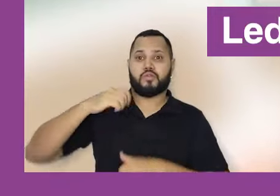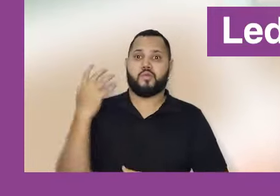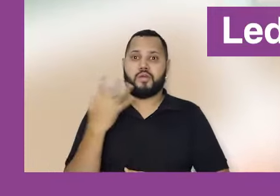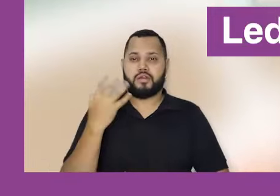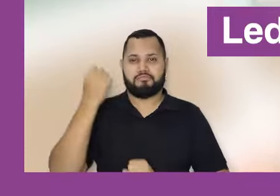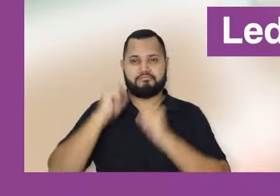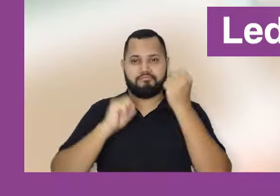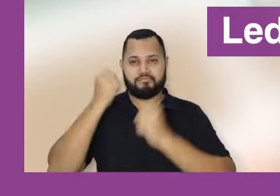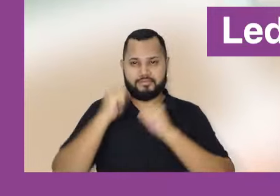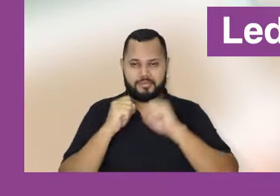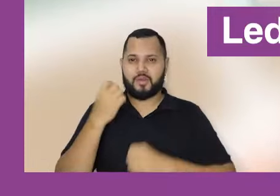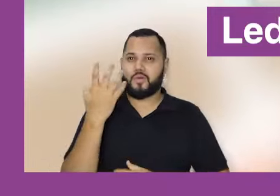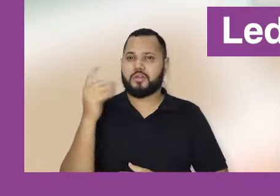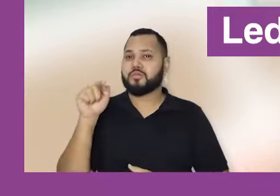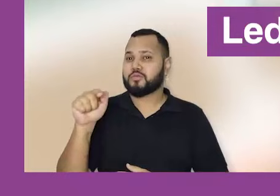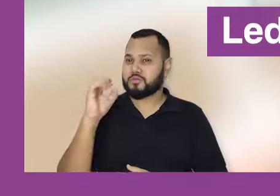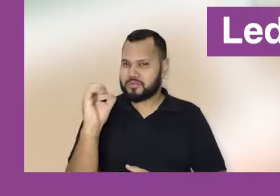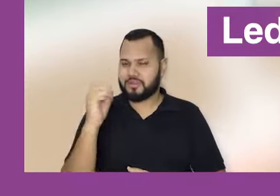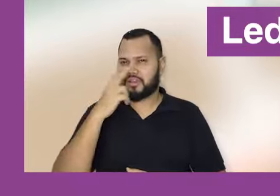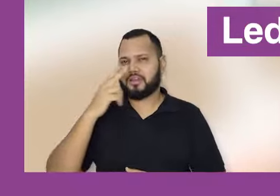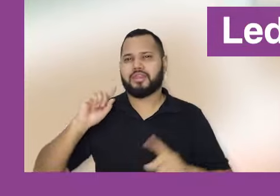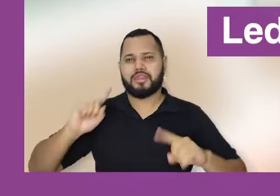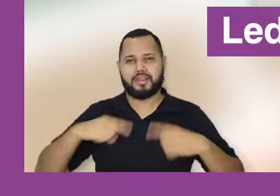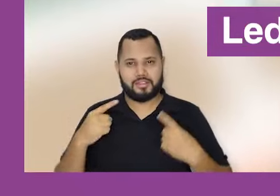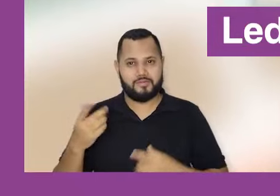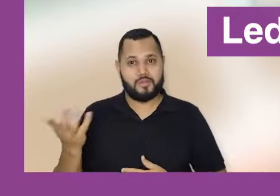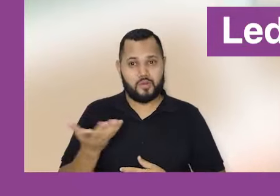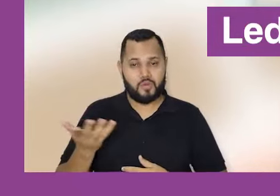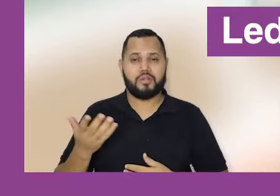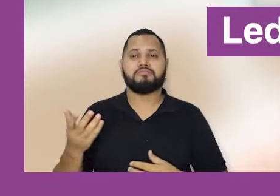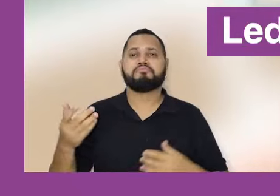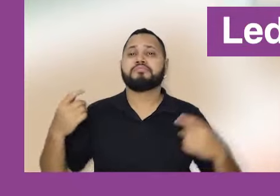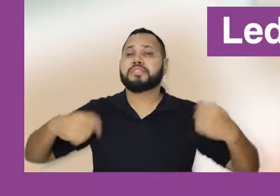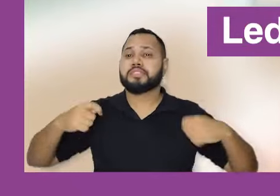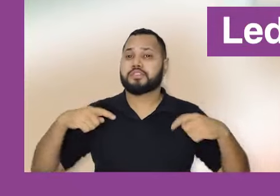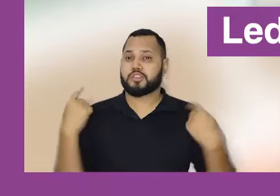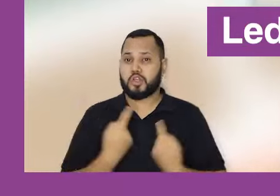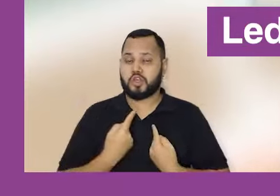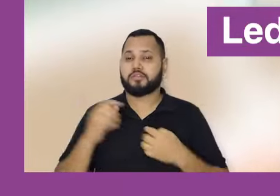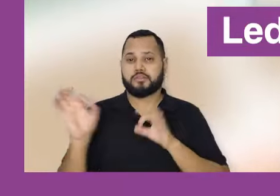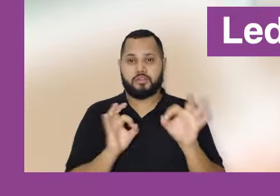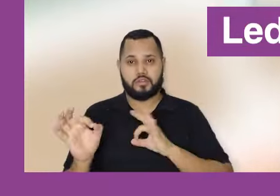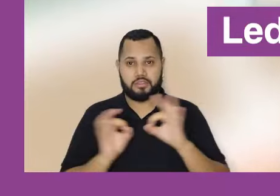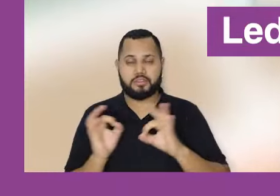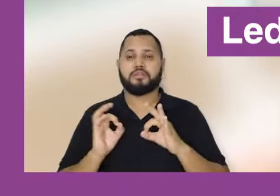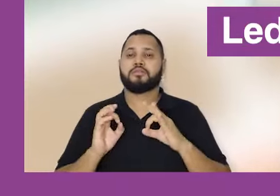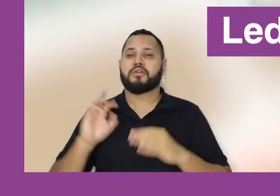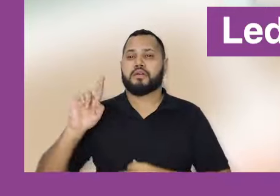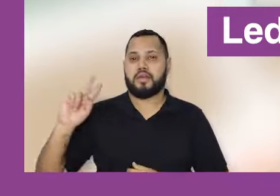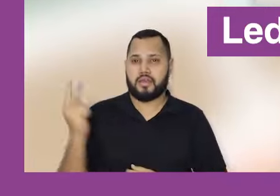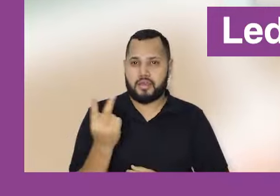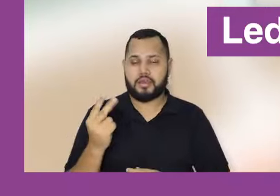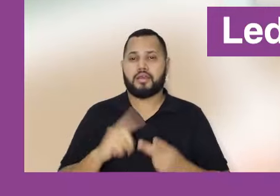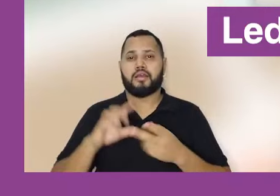com o desafio então quando a gente está falando aí de é bom pensar em questões de lgbtq